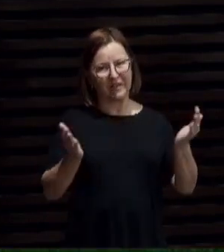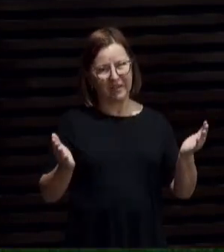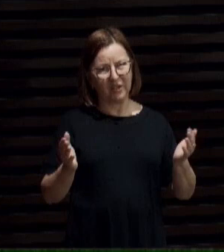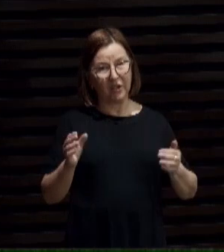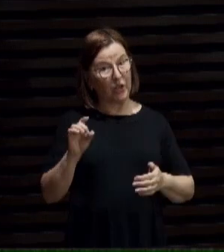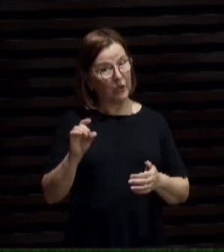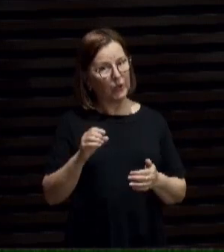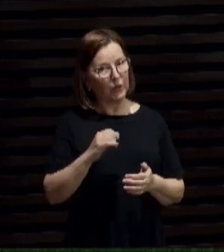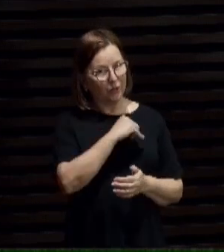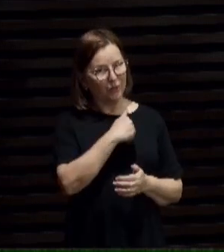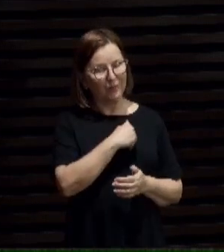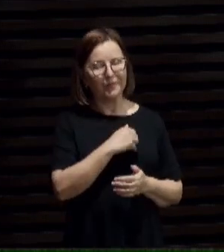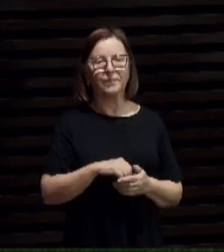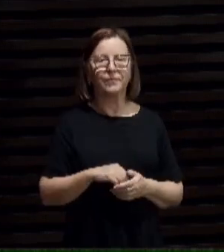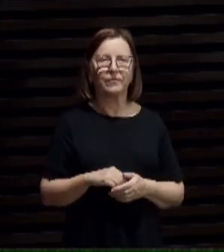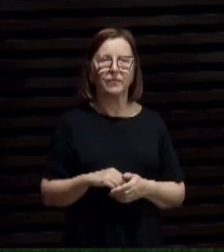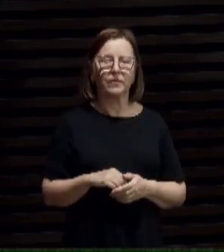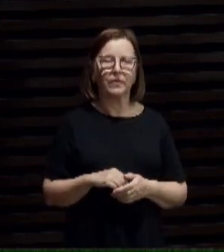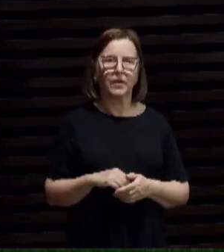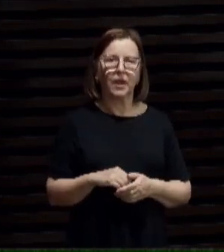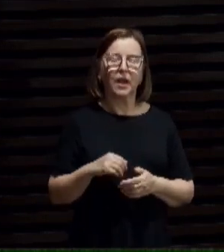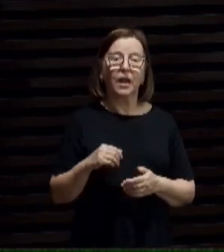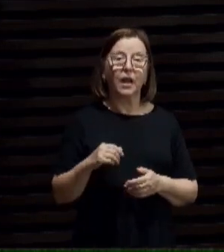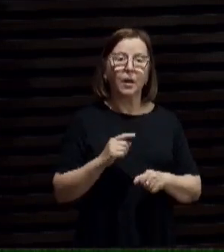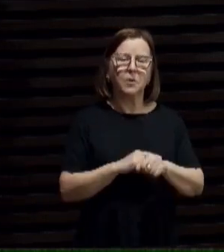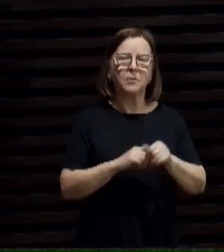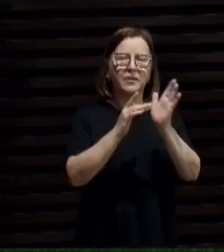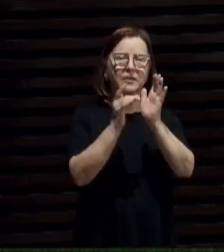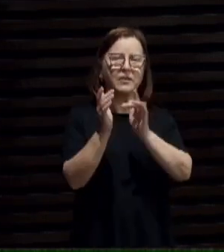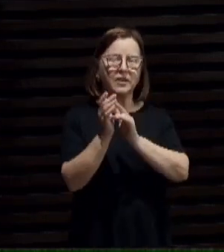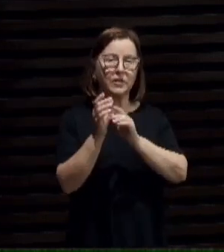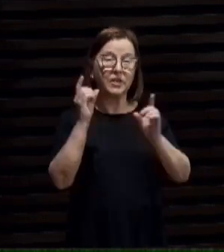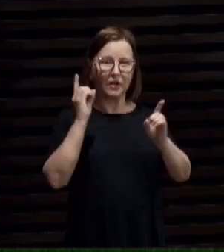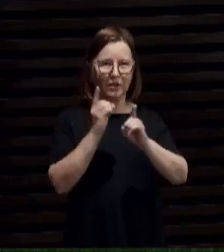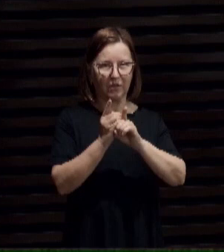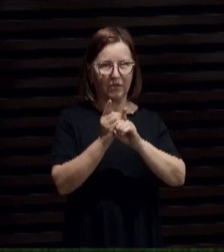Todos tinham. Quando ele se encontra com ele, ele não diz assim: traidores,